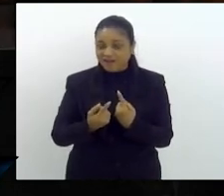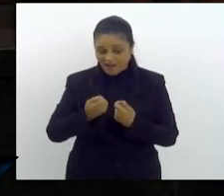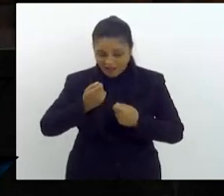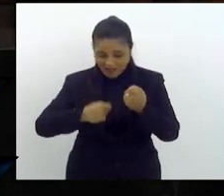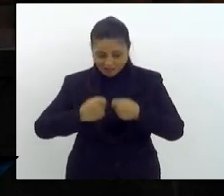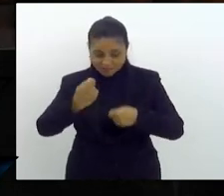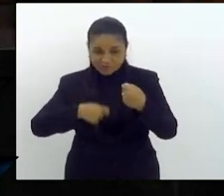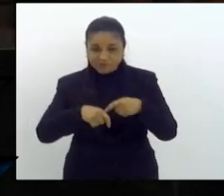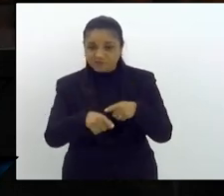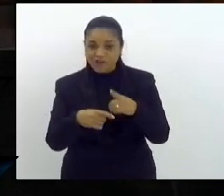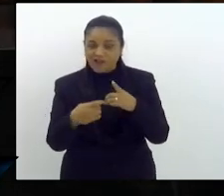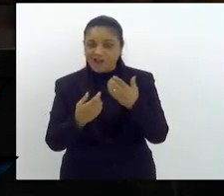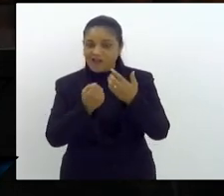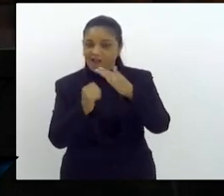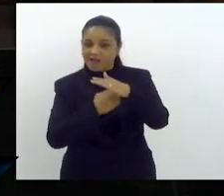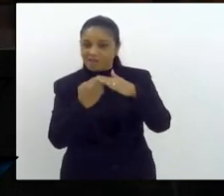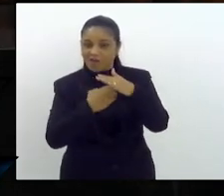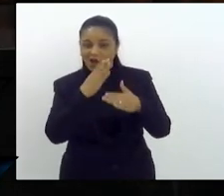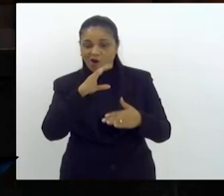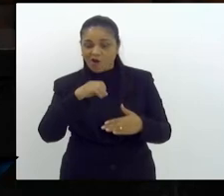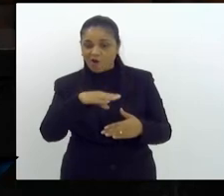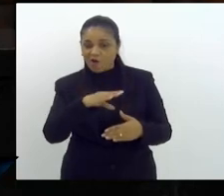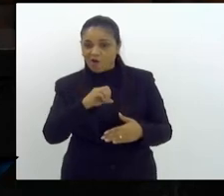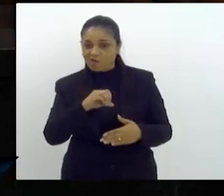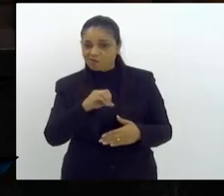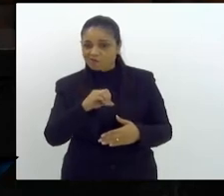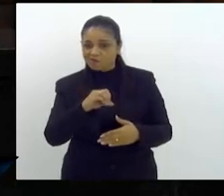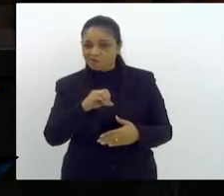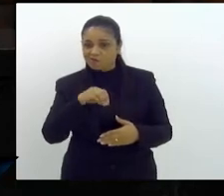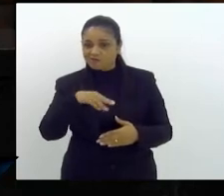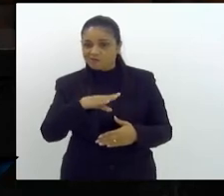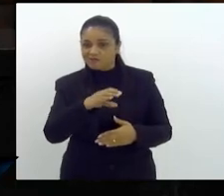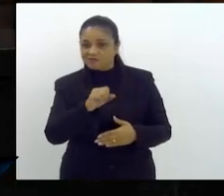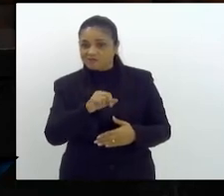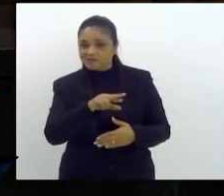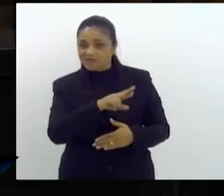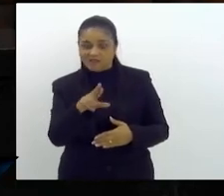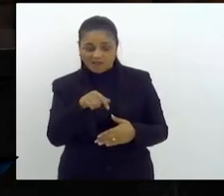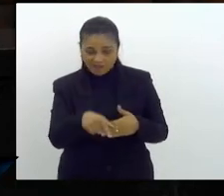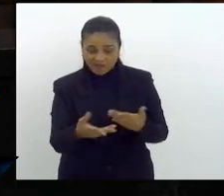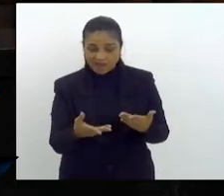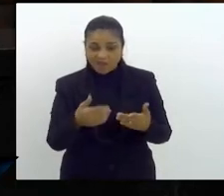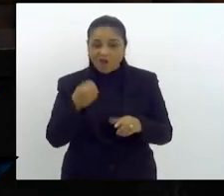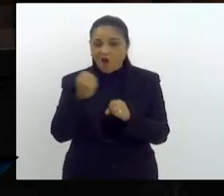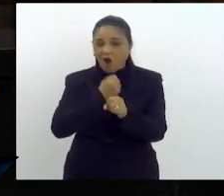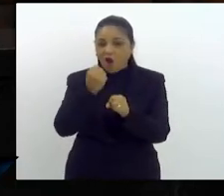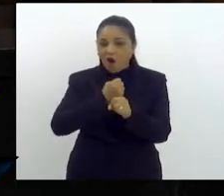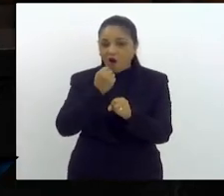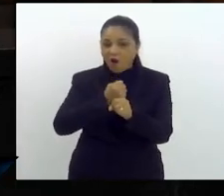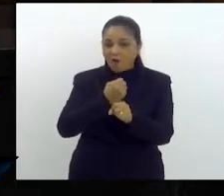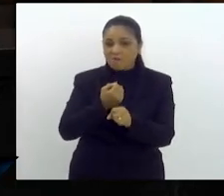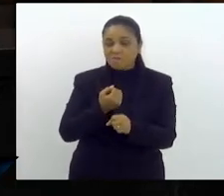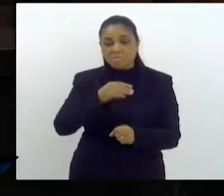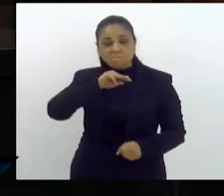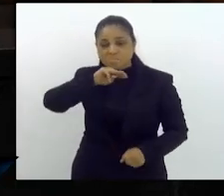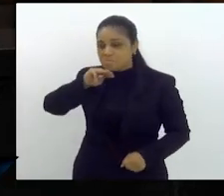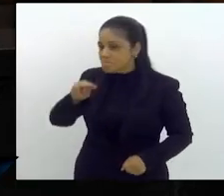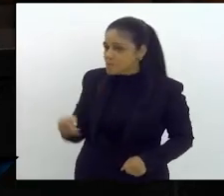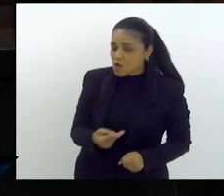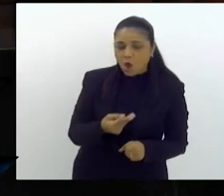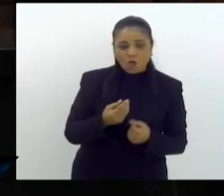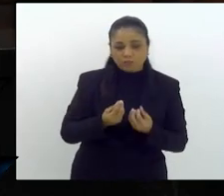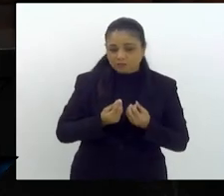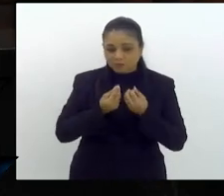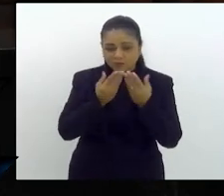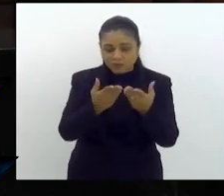a concessionária porque é isso que acontece faz ali na rodovia a gente teve uma obra de centenas de milhões que não foi entregue que